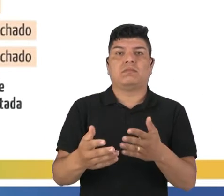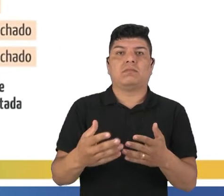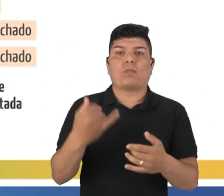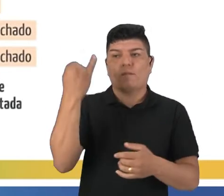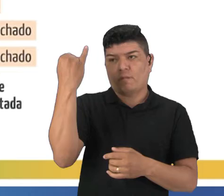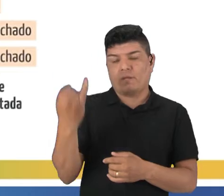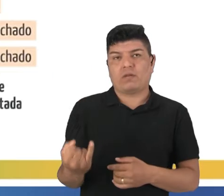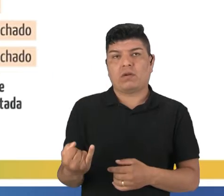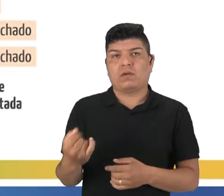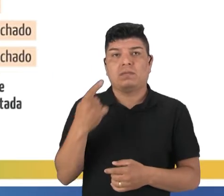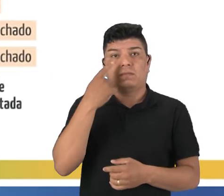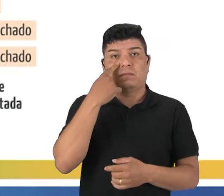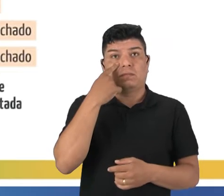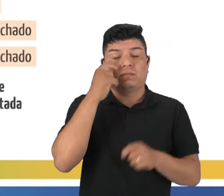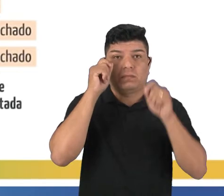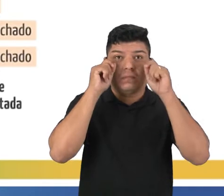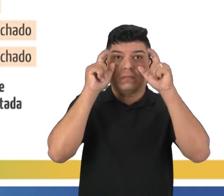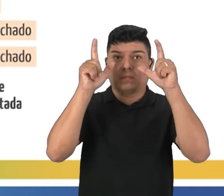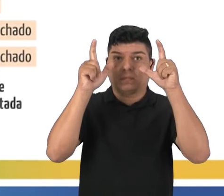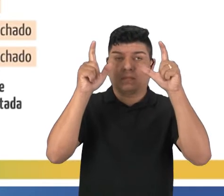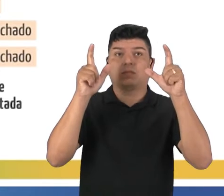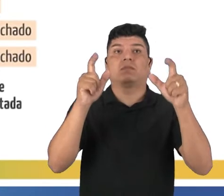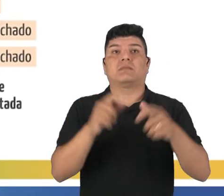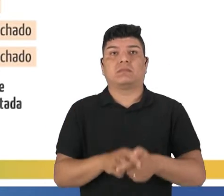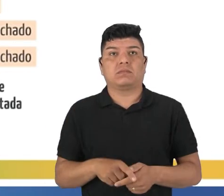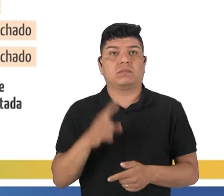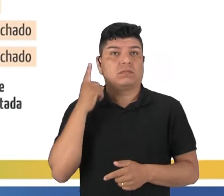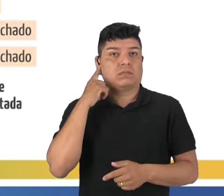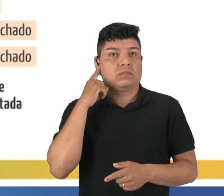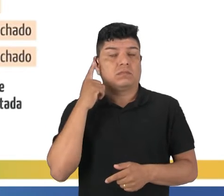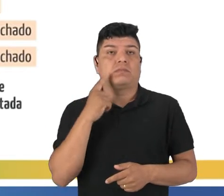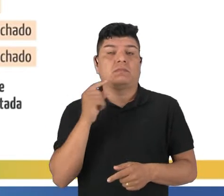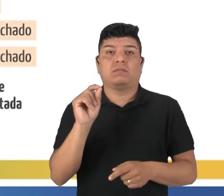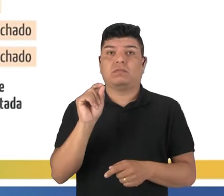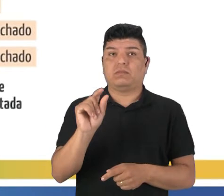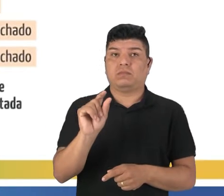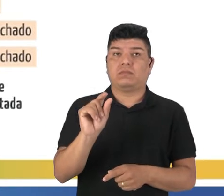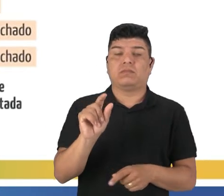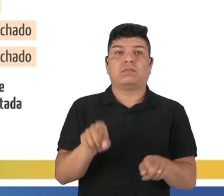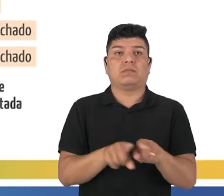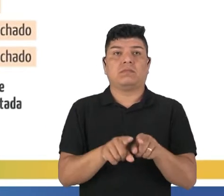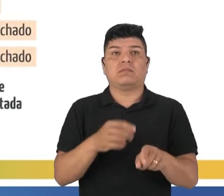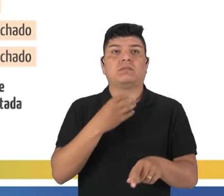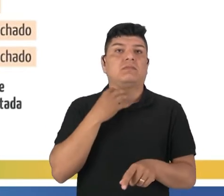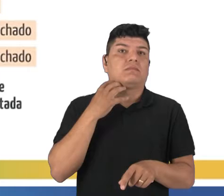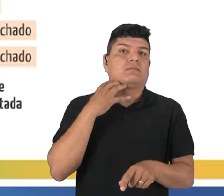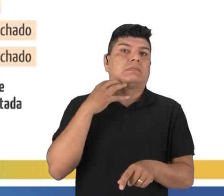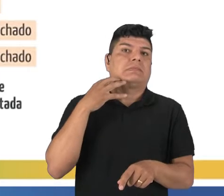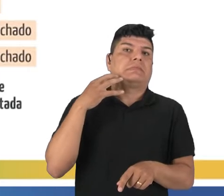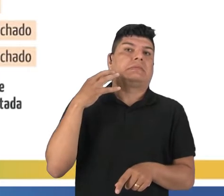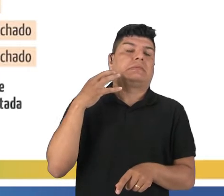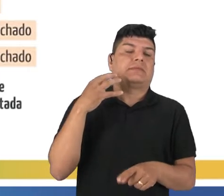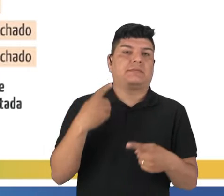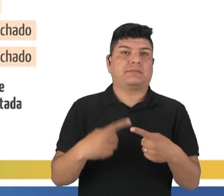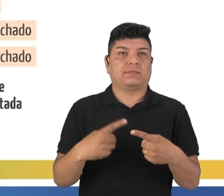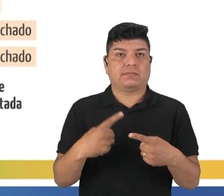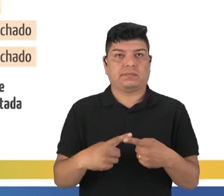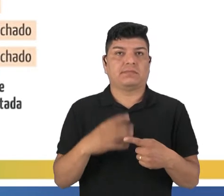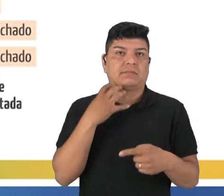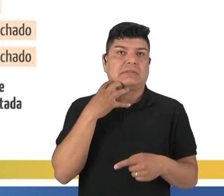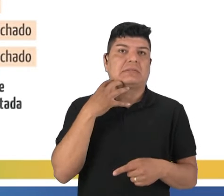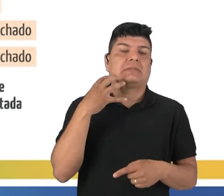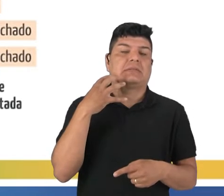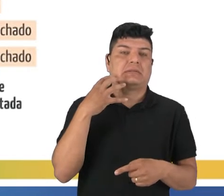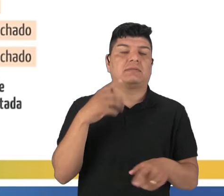peso, olhos mais ressaltados, sudorese, e o pescoço fica inchado, porque a tireoide